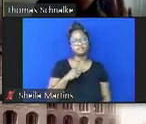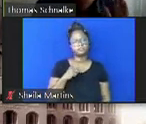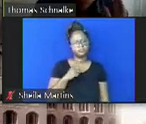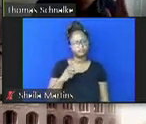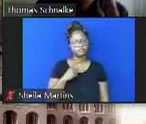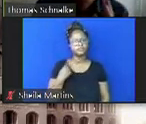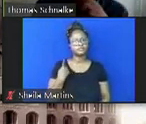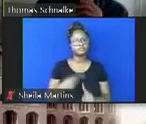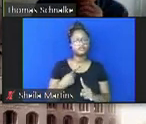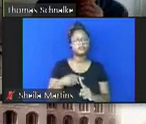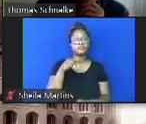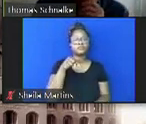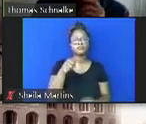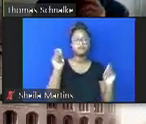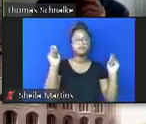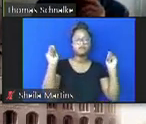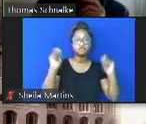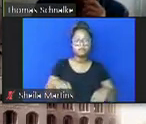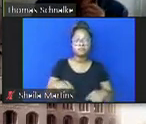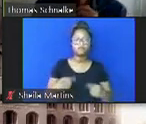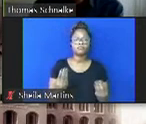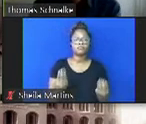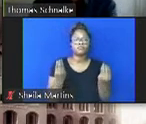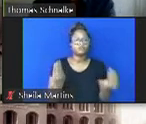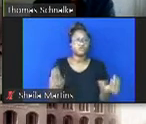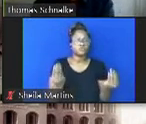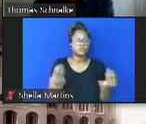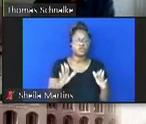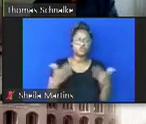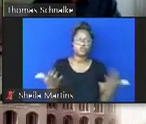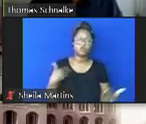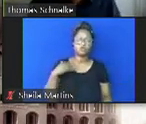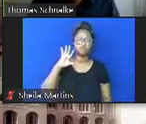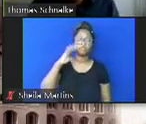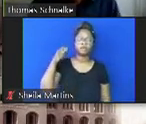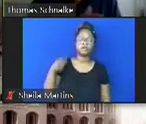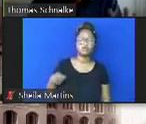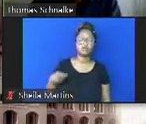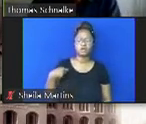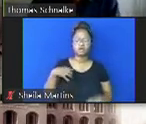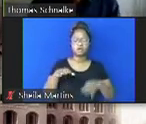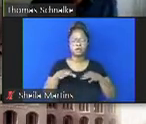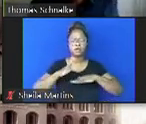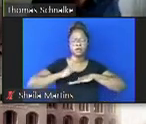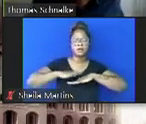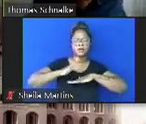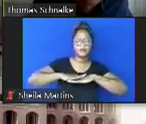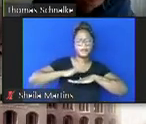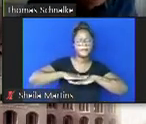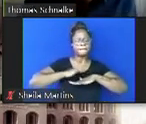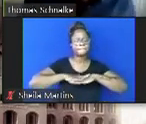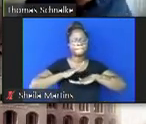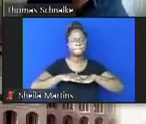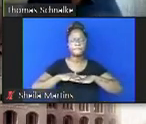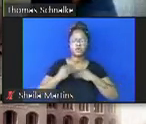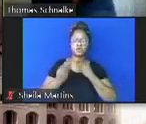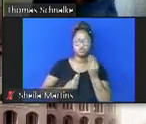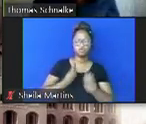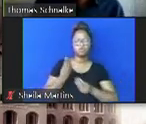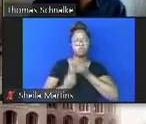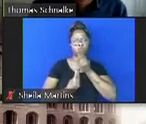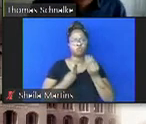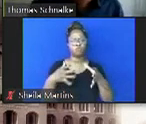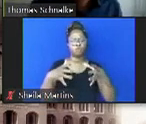que é qual é a decisão que o preparador tinha que lidar com ela